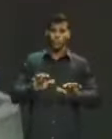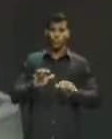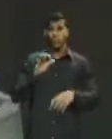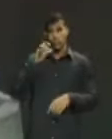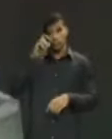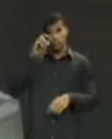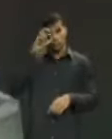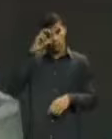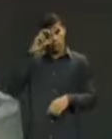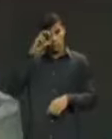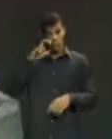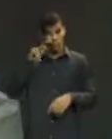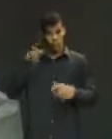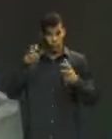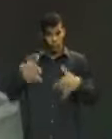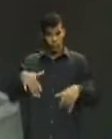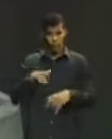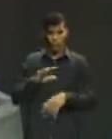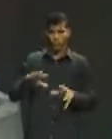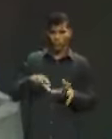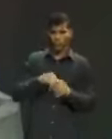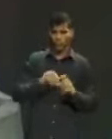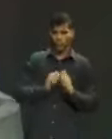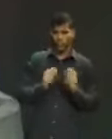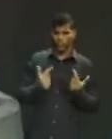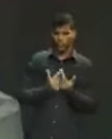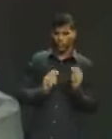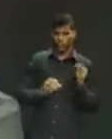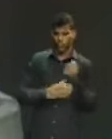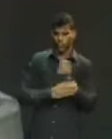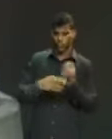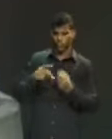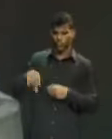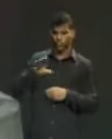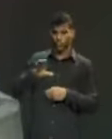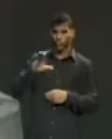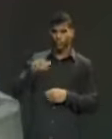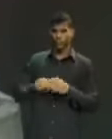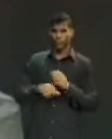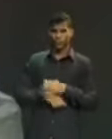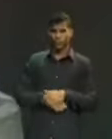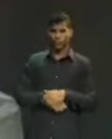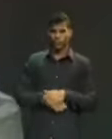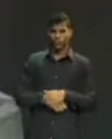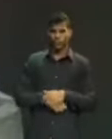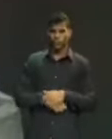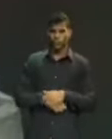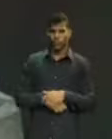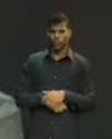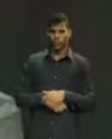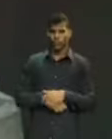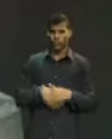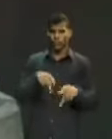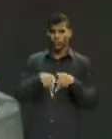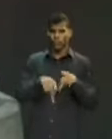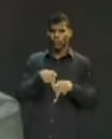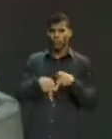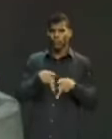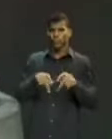agenda parlamentar no Brasil, em termos de segurança pública, ela foi tomada por demagogias, por populismos